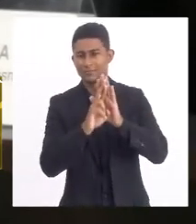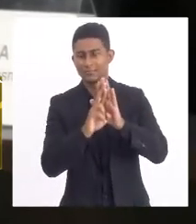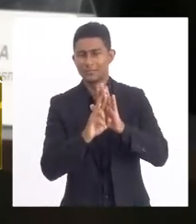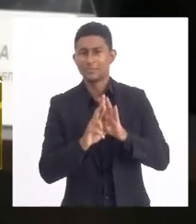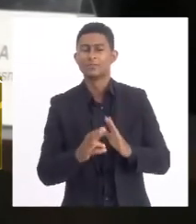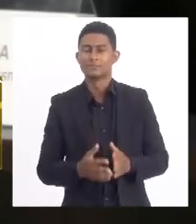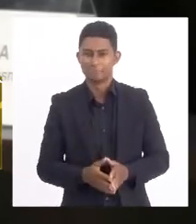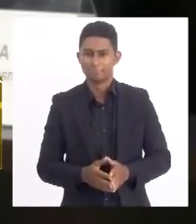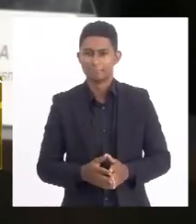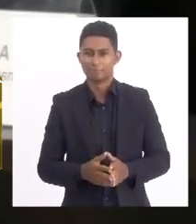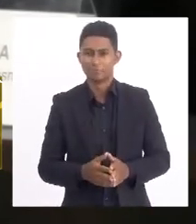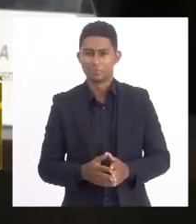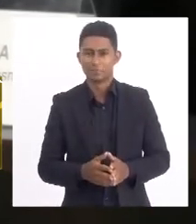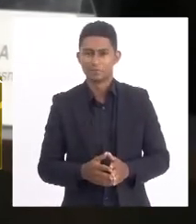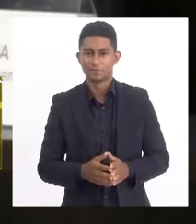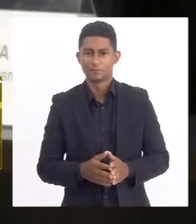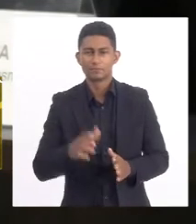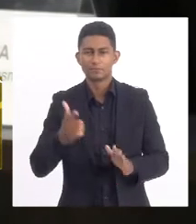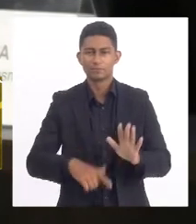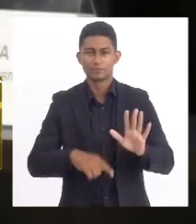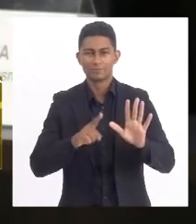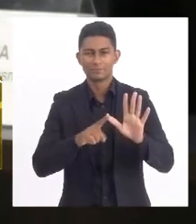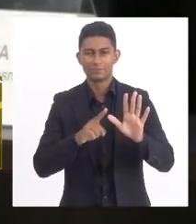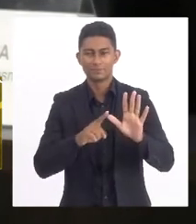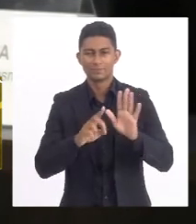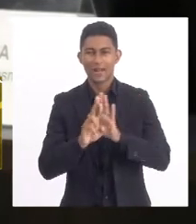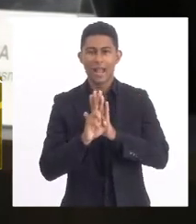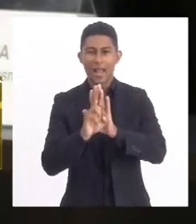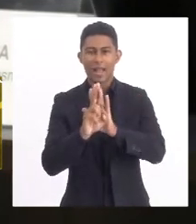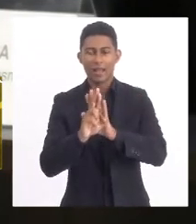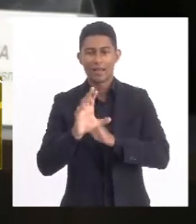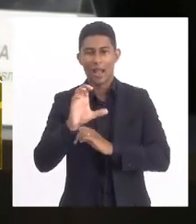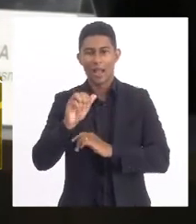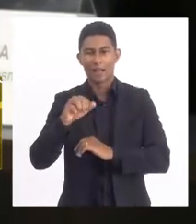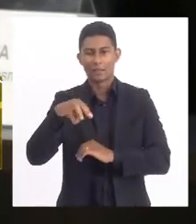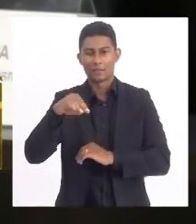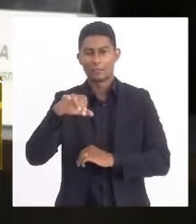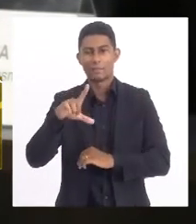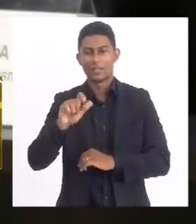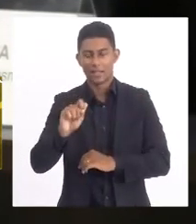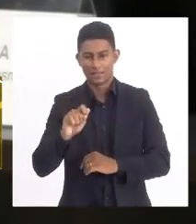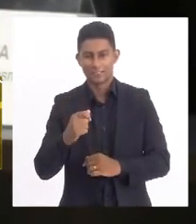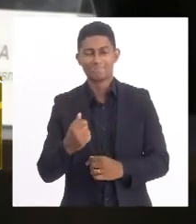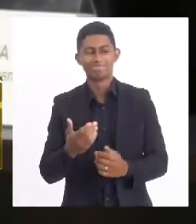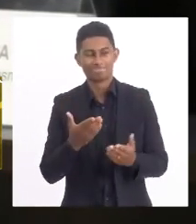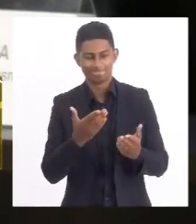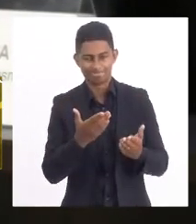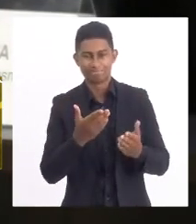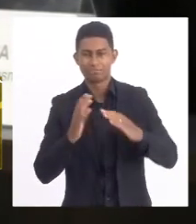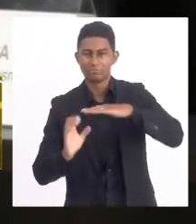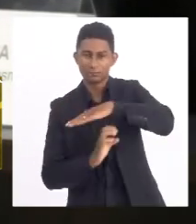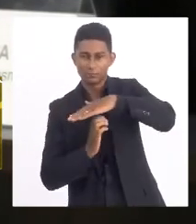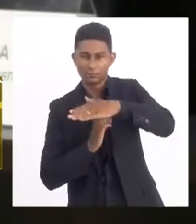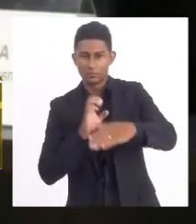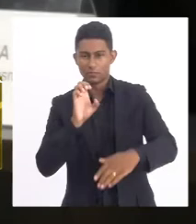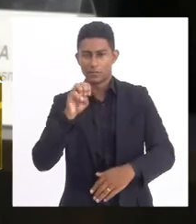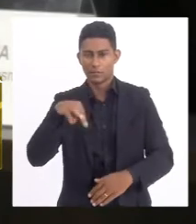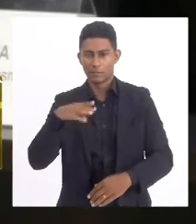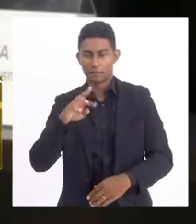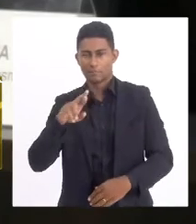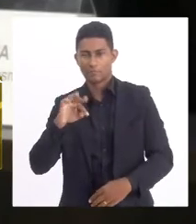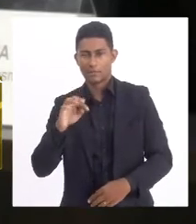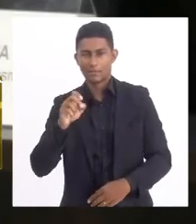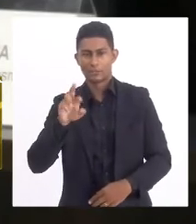aqui do trade e a Camila representante da embratur o escritório que o Carlos e o seu